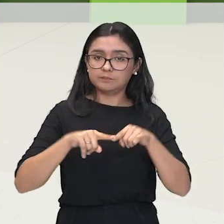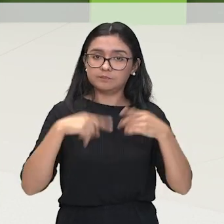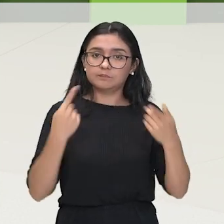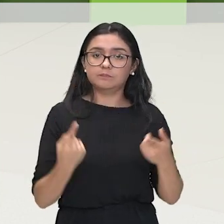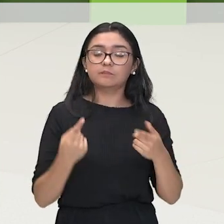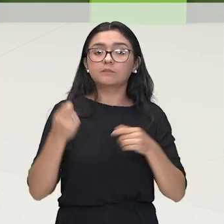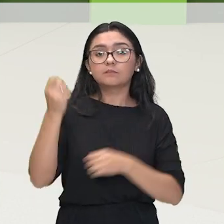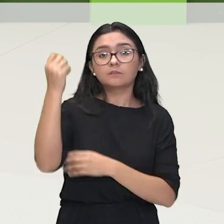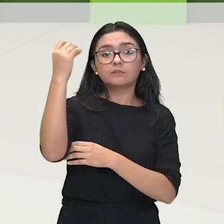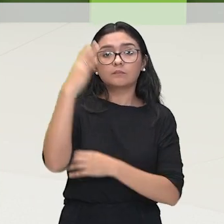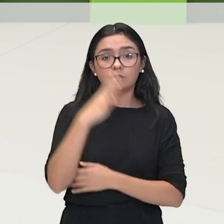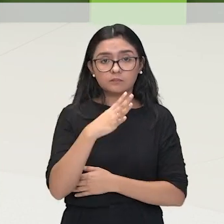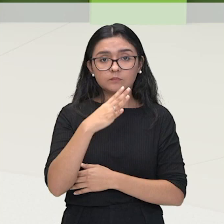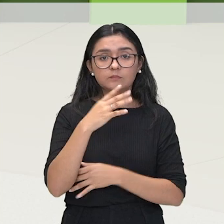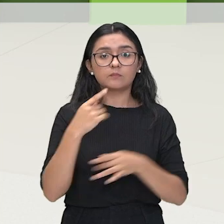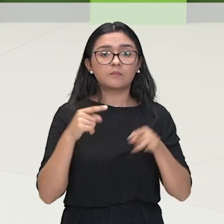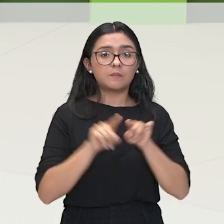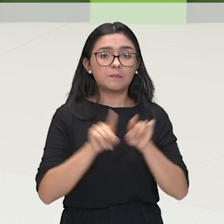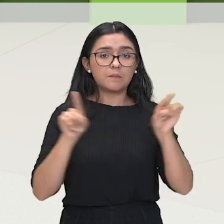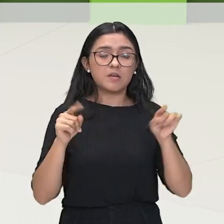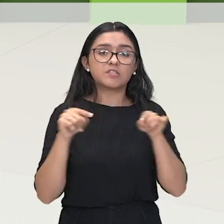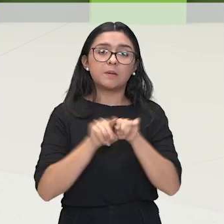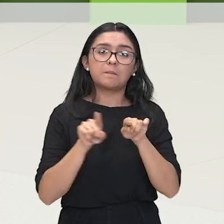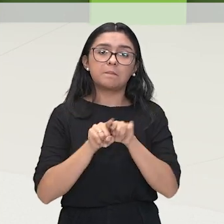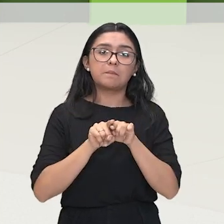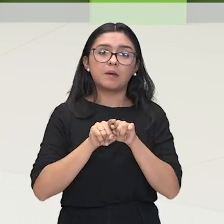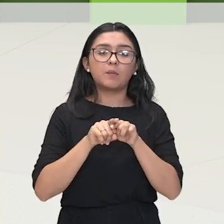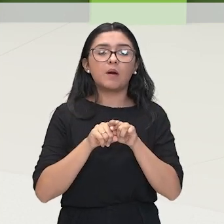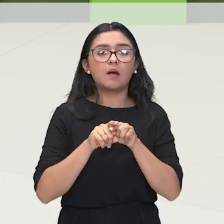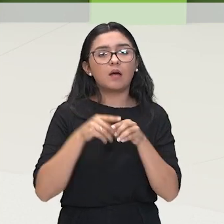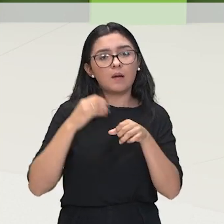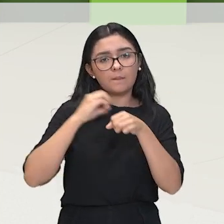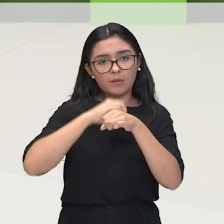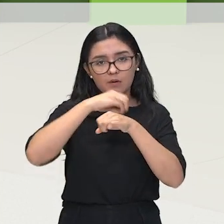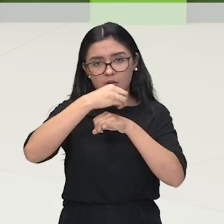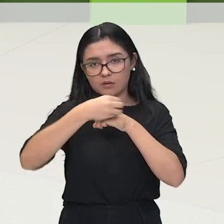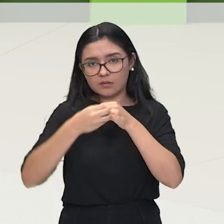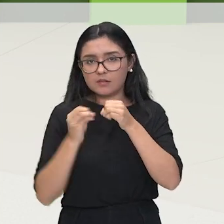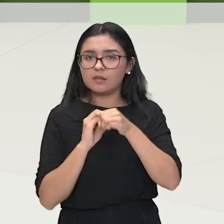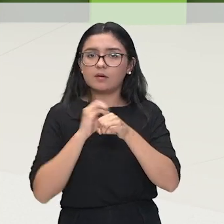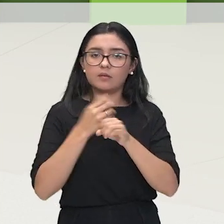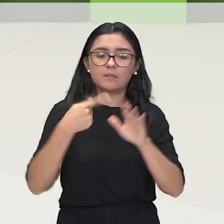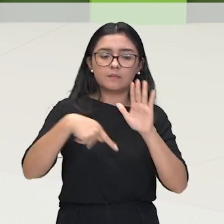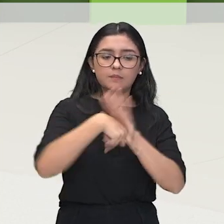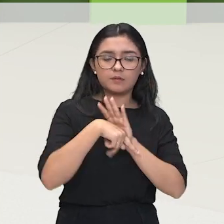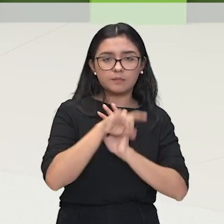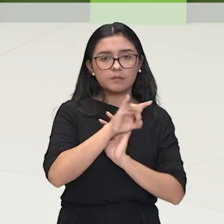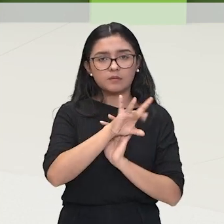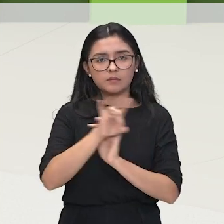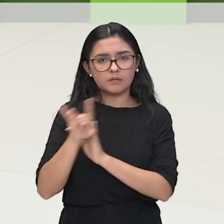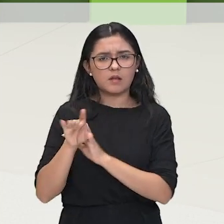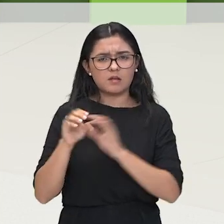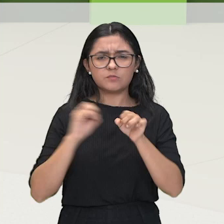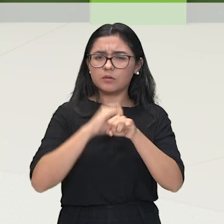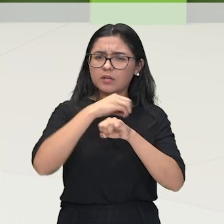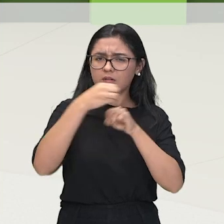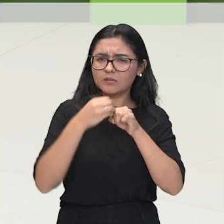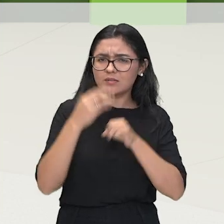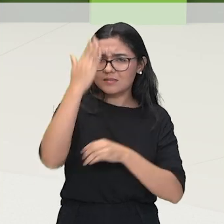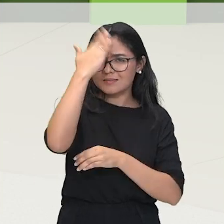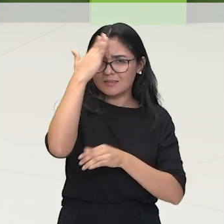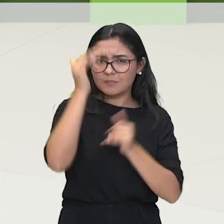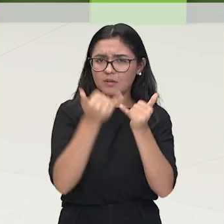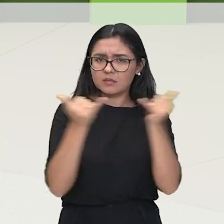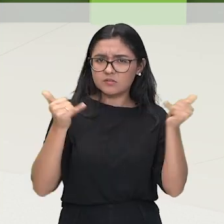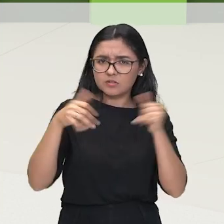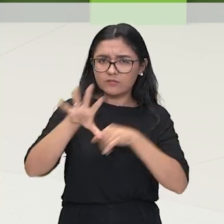recebendo, mas com a composição molecular dele. E como assim, professor? Quer dizer que as moléculas sabem a energia que elas